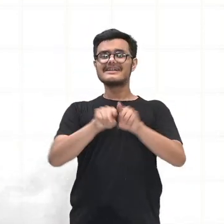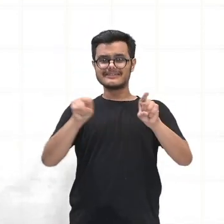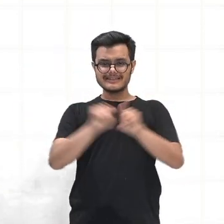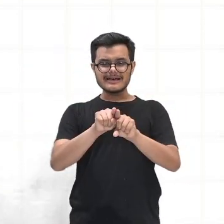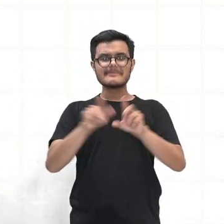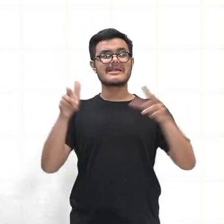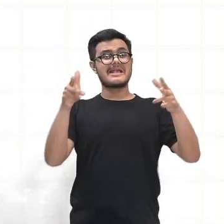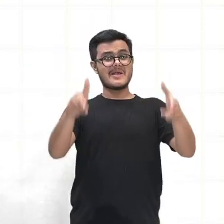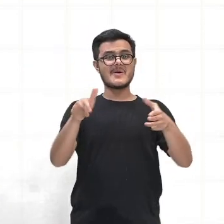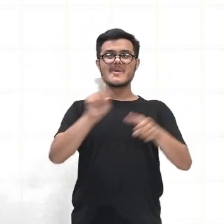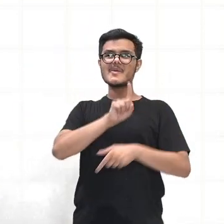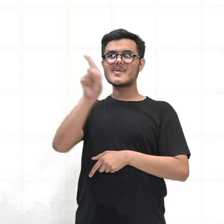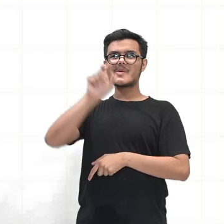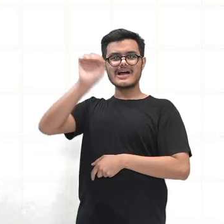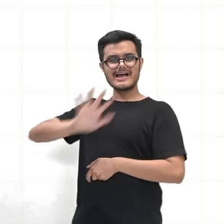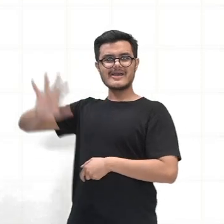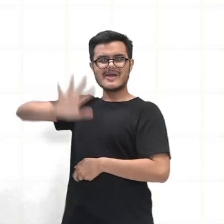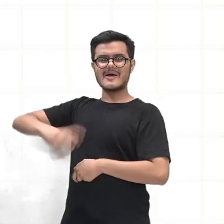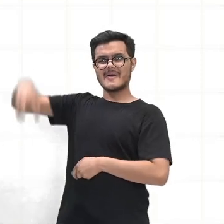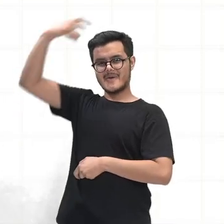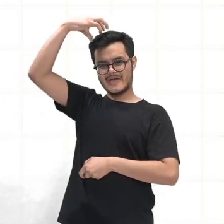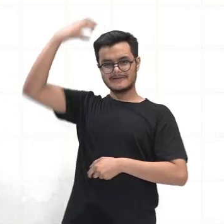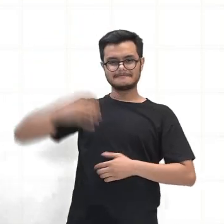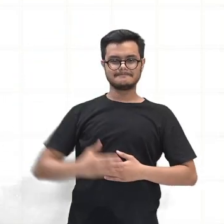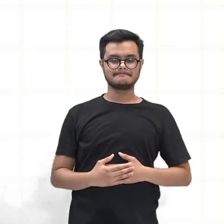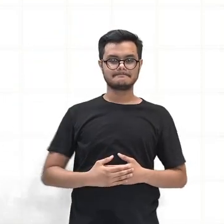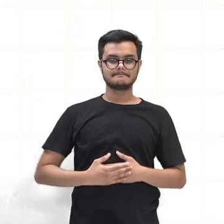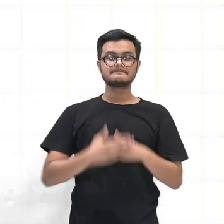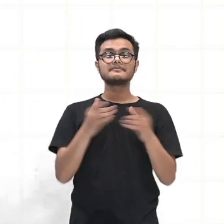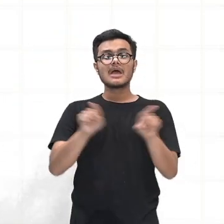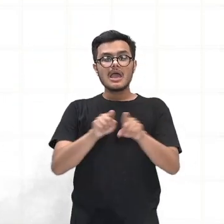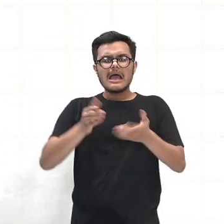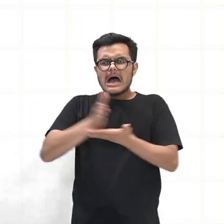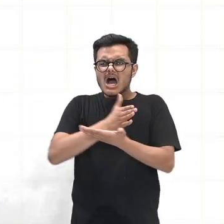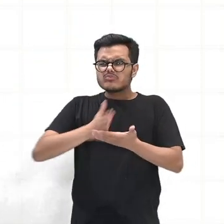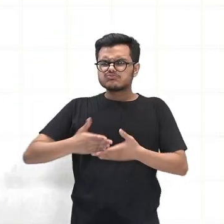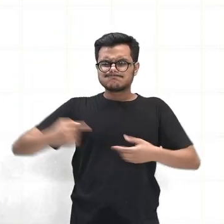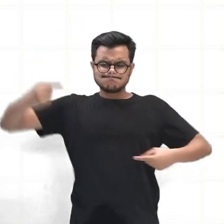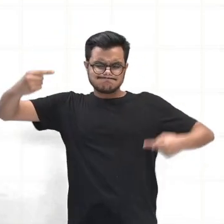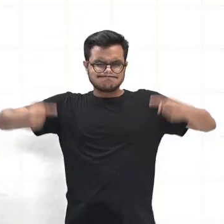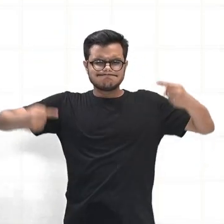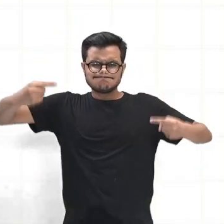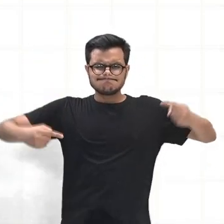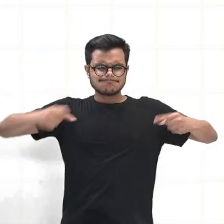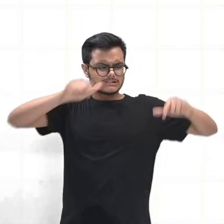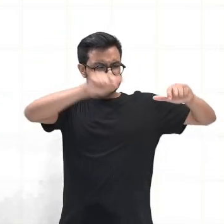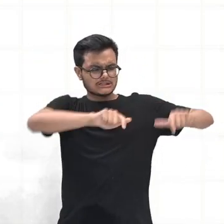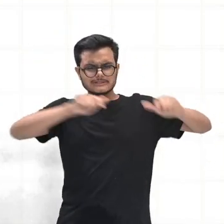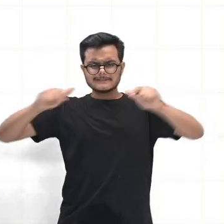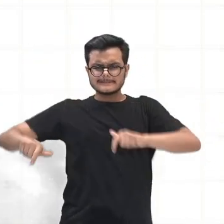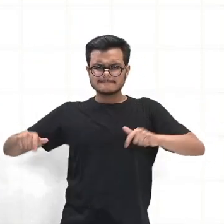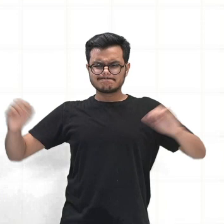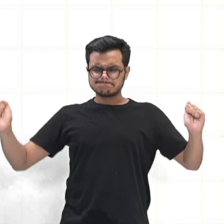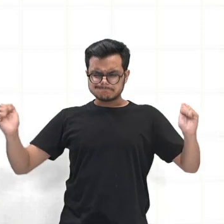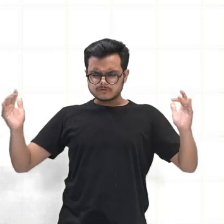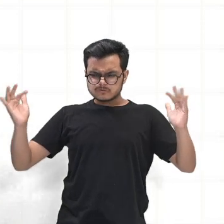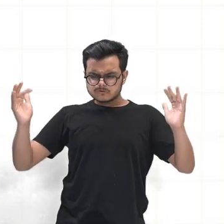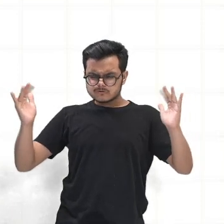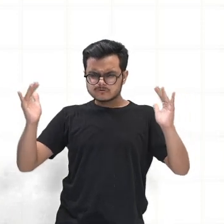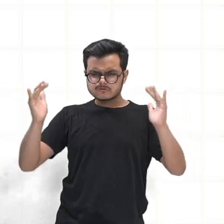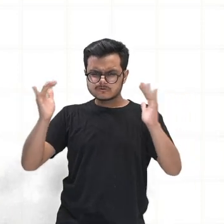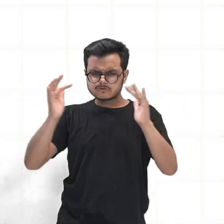de alianças matrimoniais e conflitos territoriais, né, que também era algo comum quando uma etnia